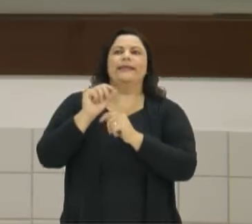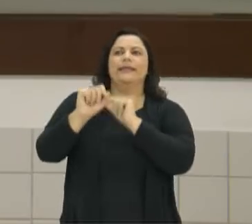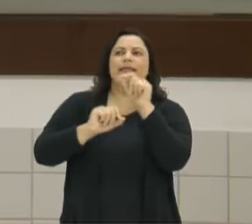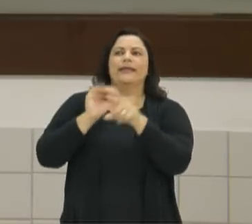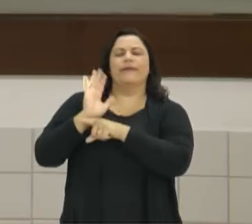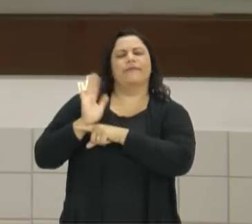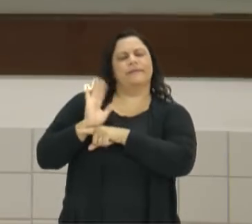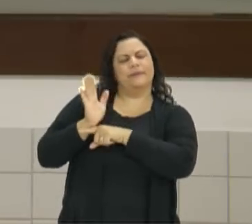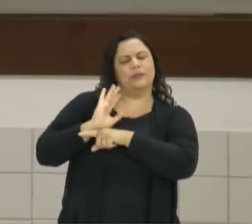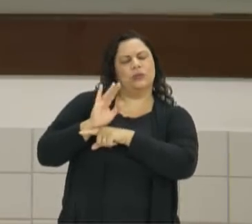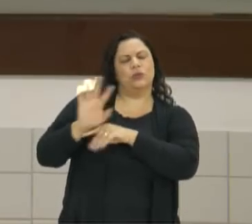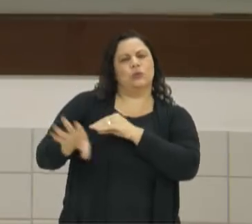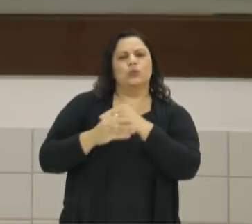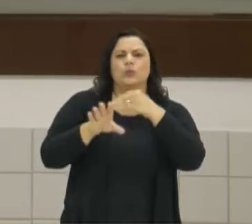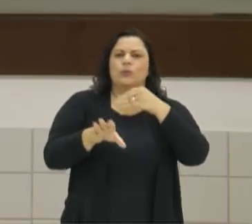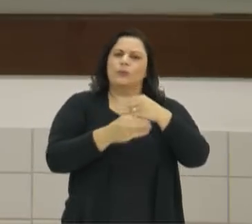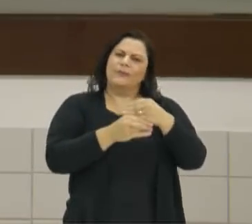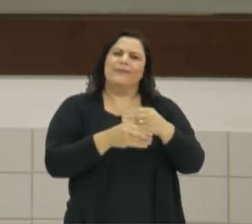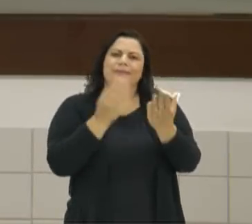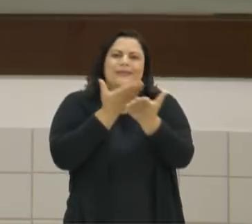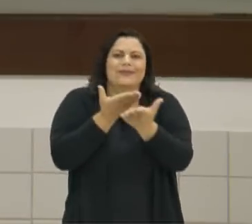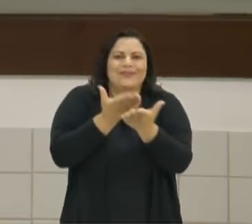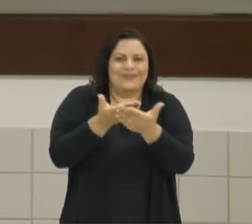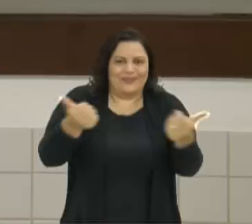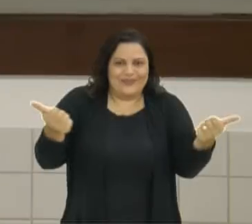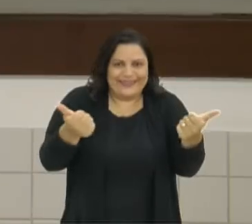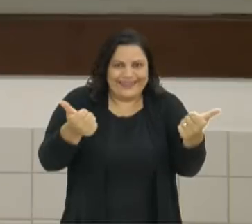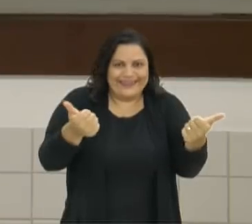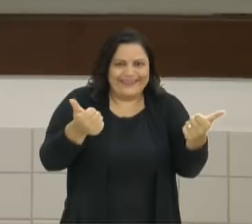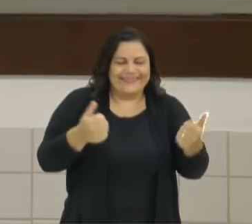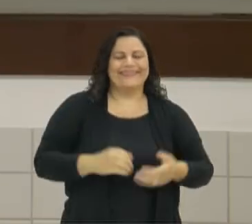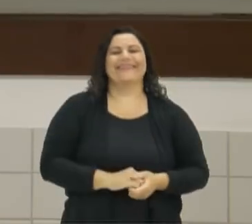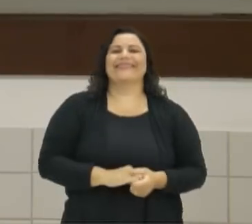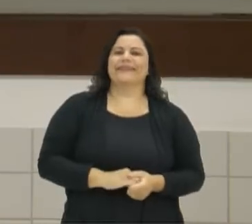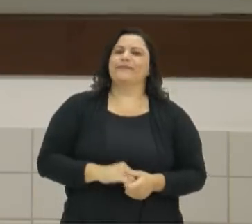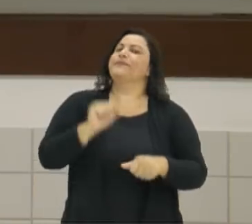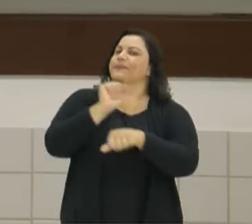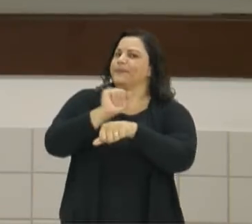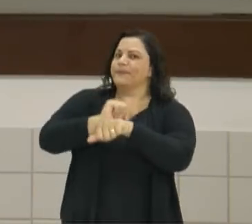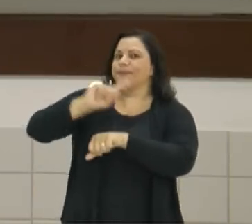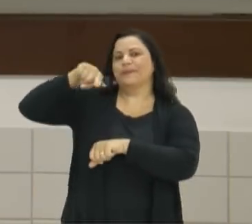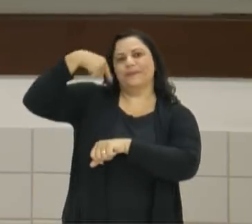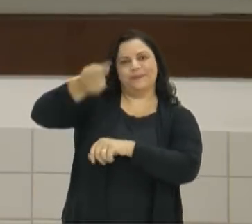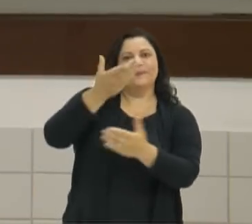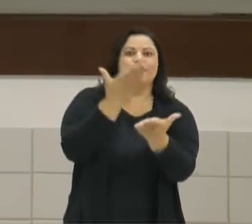pode completar aí na sua casa mesmo, ok? Te